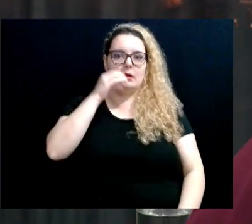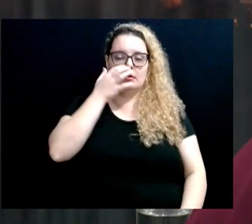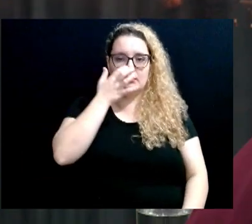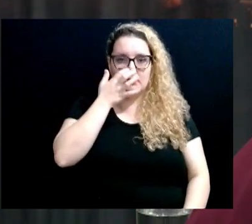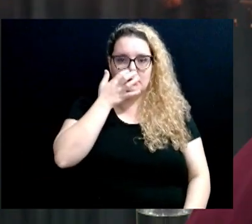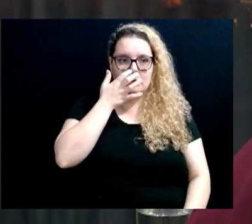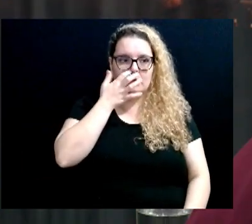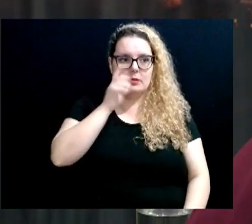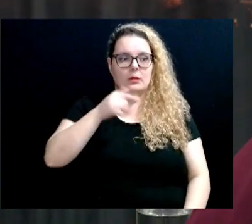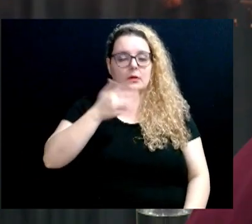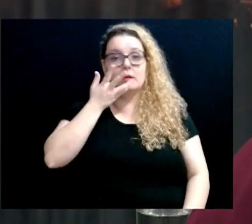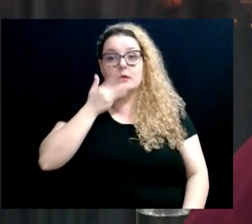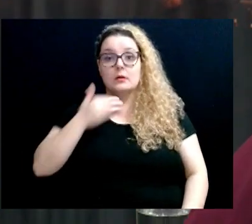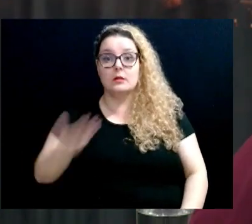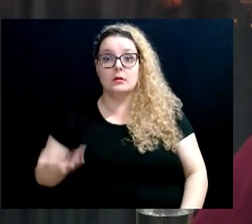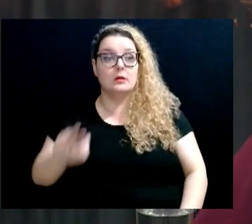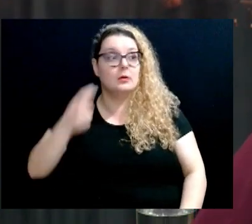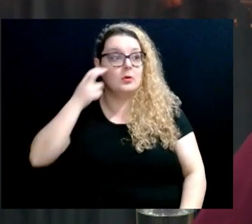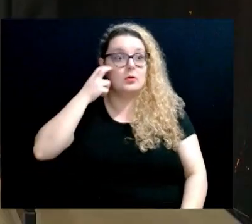muito inteligente, meu filho é muito